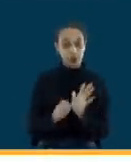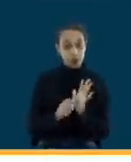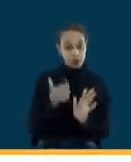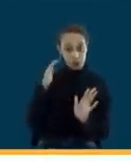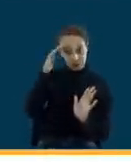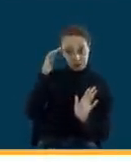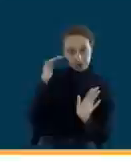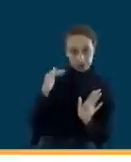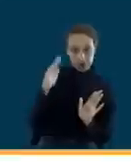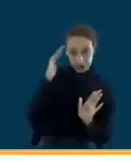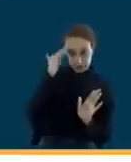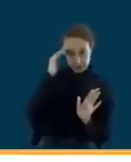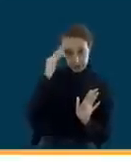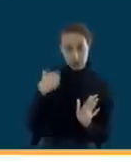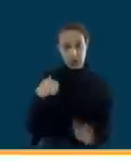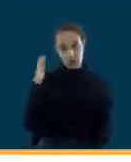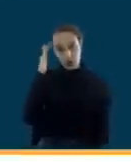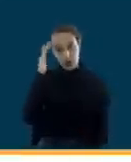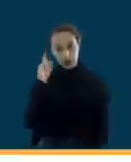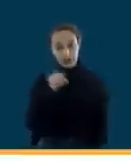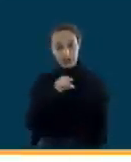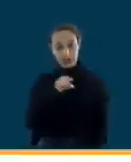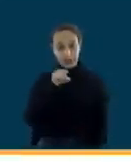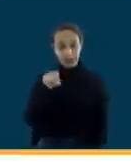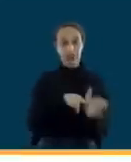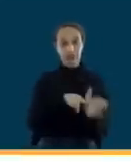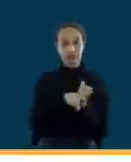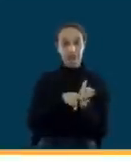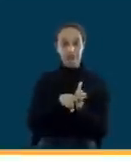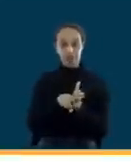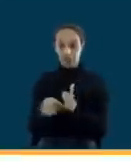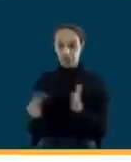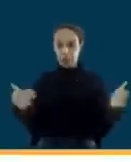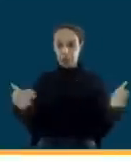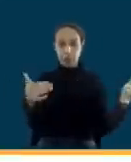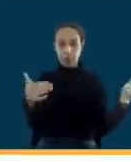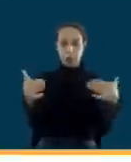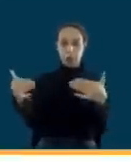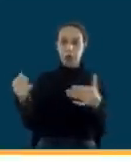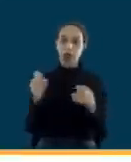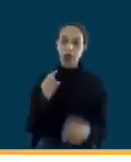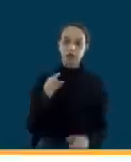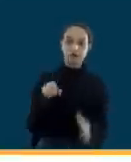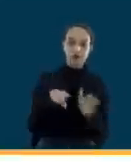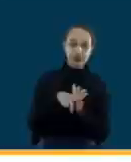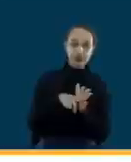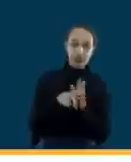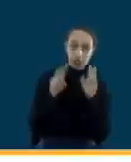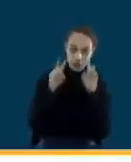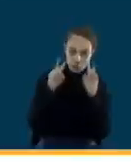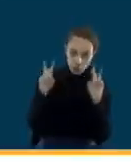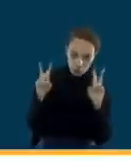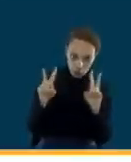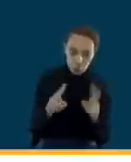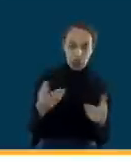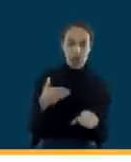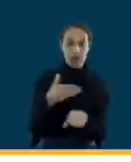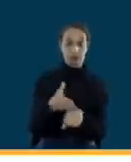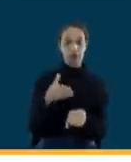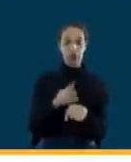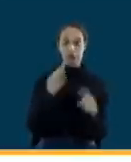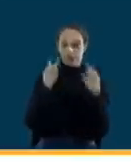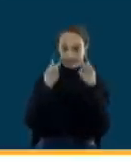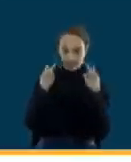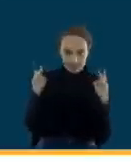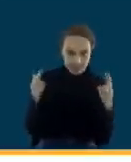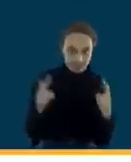que esse levantamento, essa observação prática, objetiva, direta,